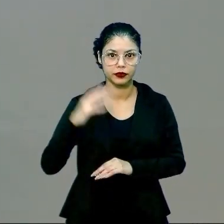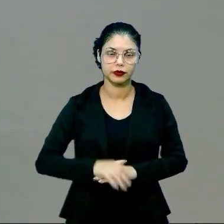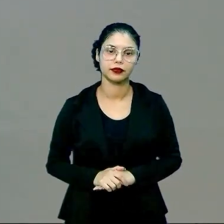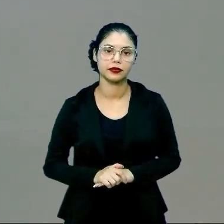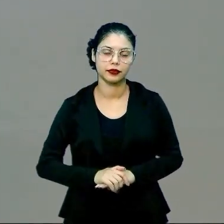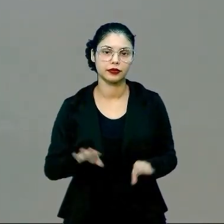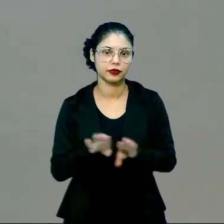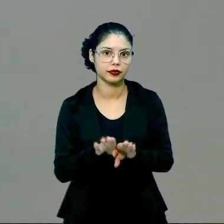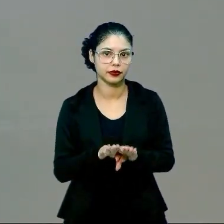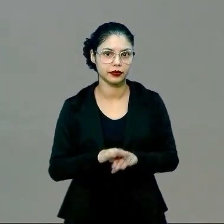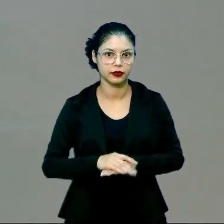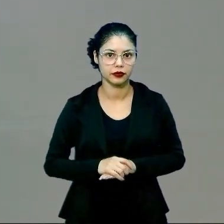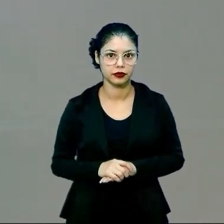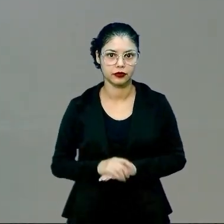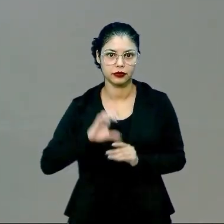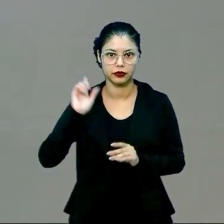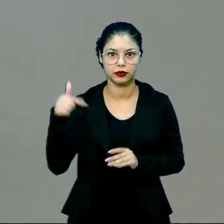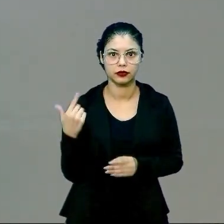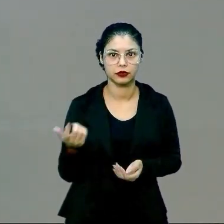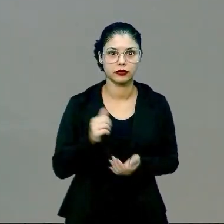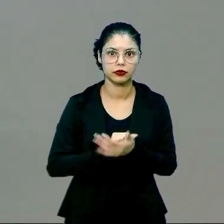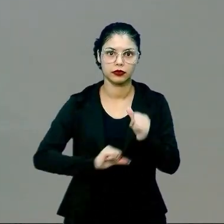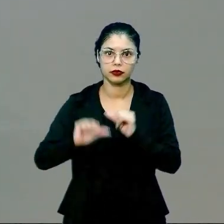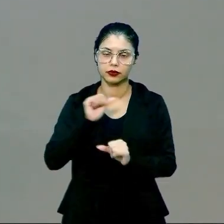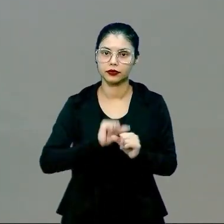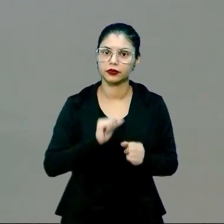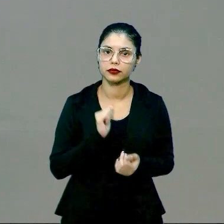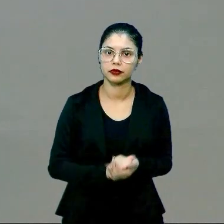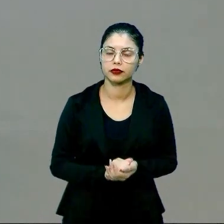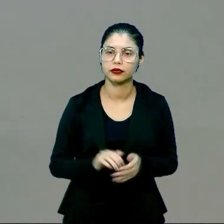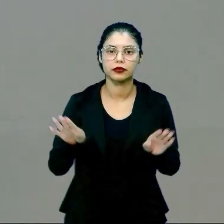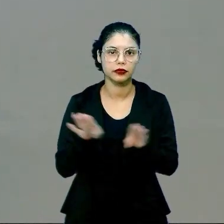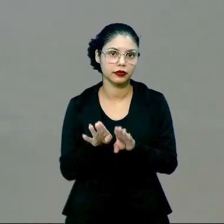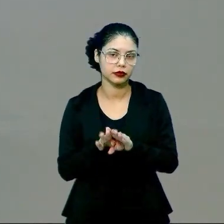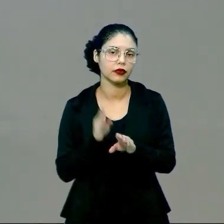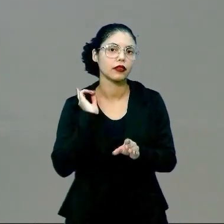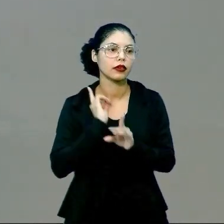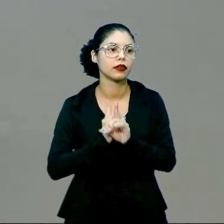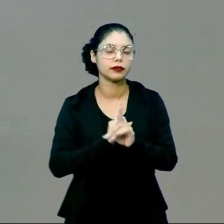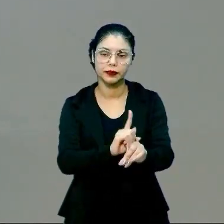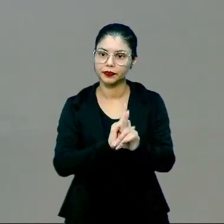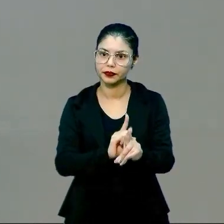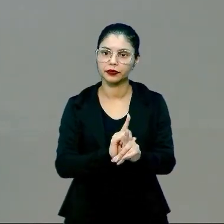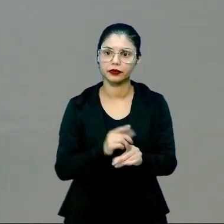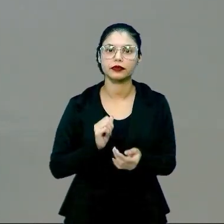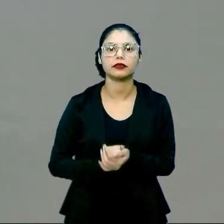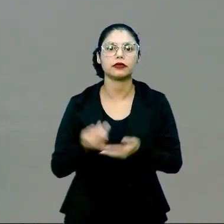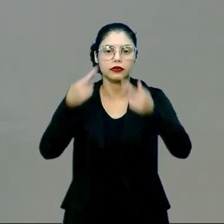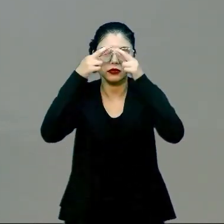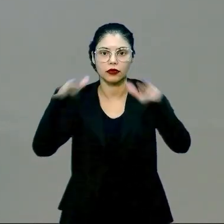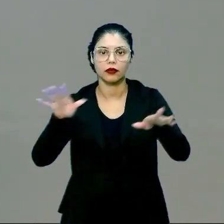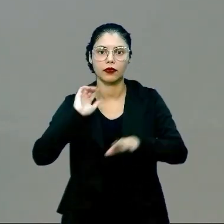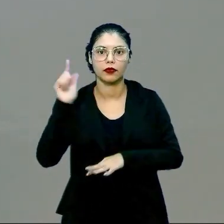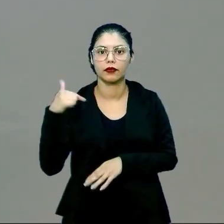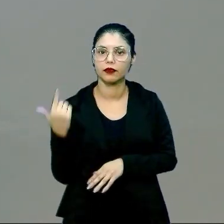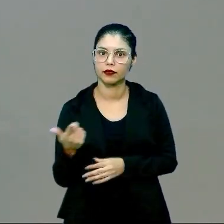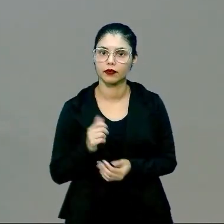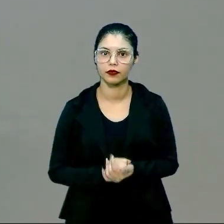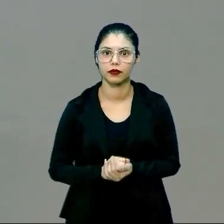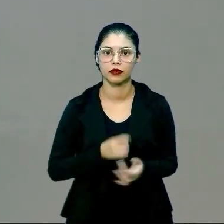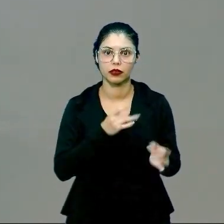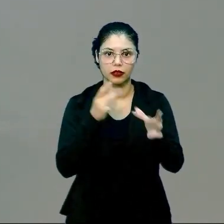acontecer nesse âmbito. Uma outra transformação que vem logo em seguida ao renascimento comercial